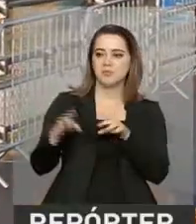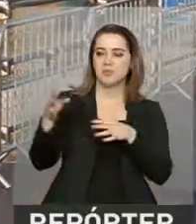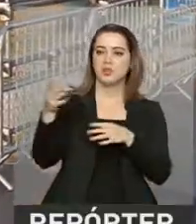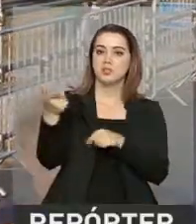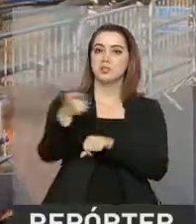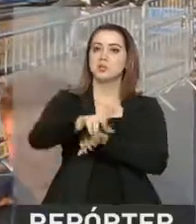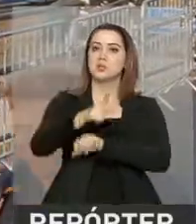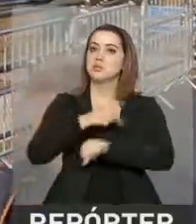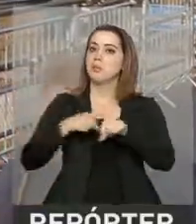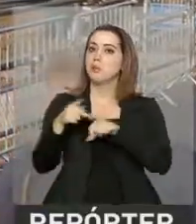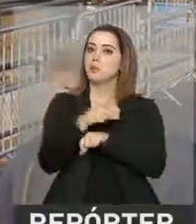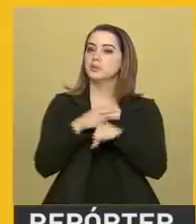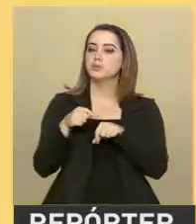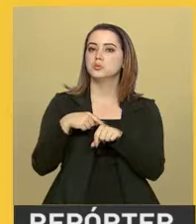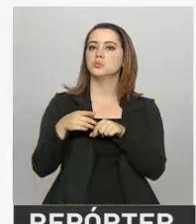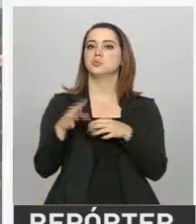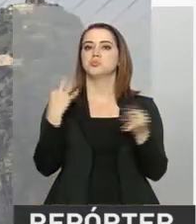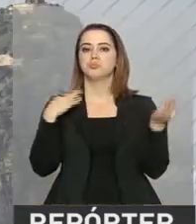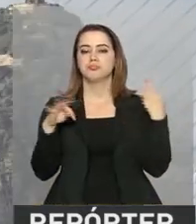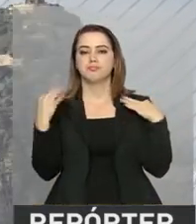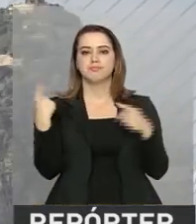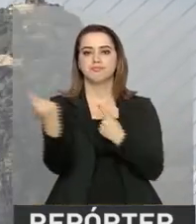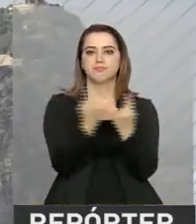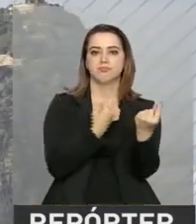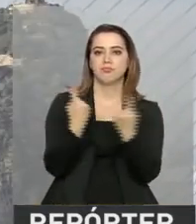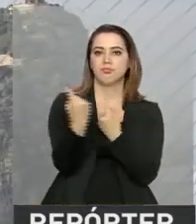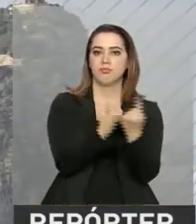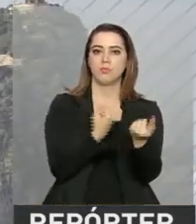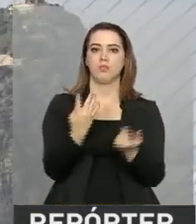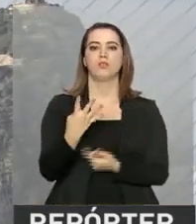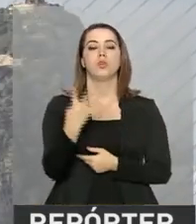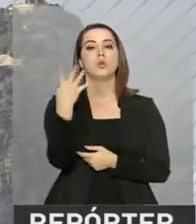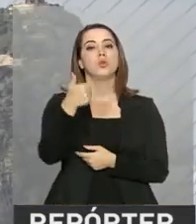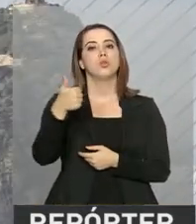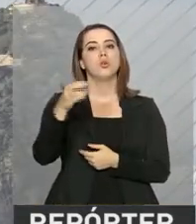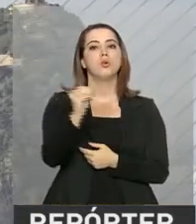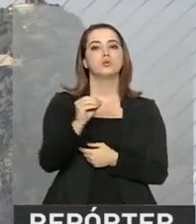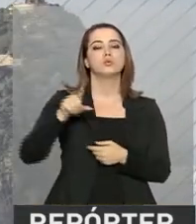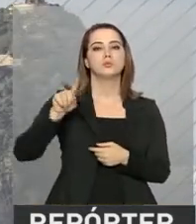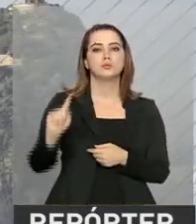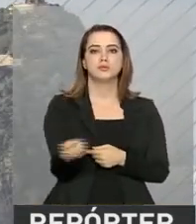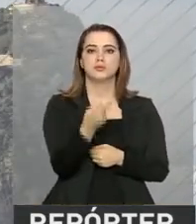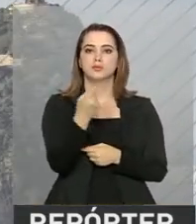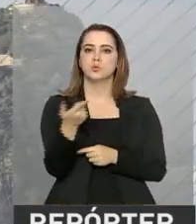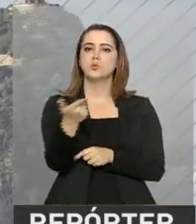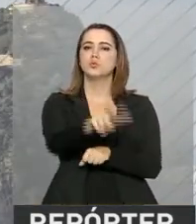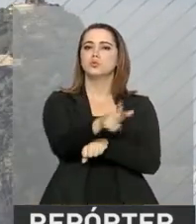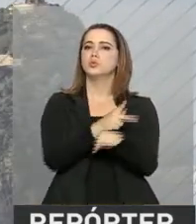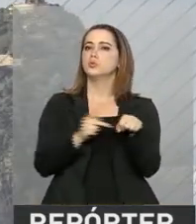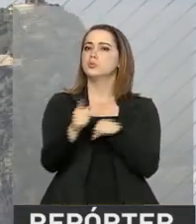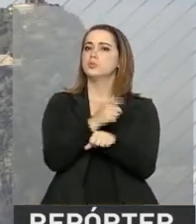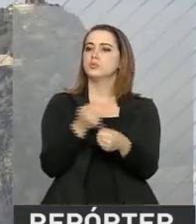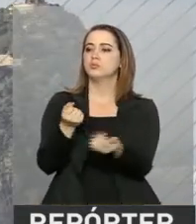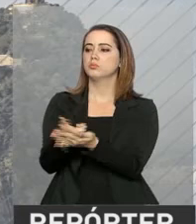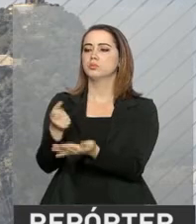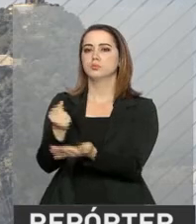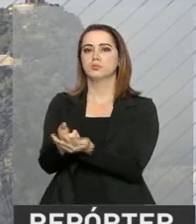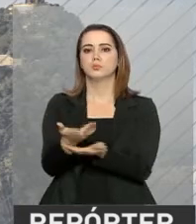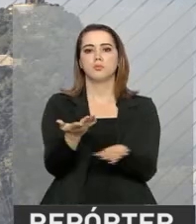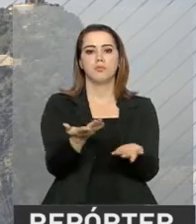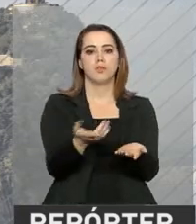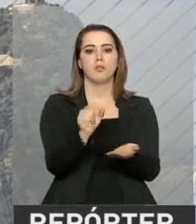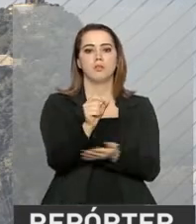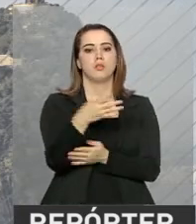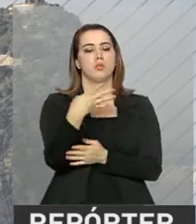e aproveitaram a cidade. Dos turistas, 410 mil foram estrangeiros, que gastaram em média